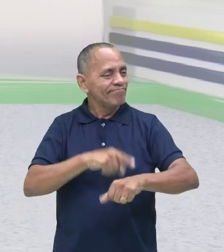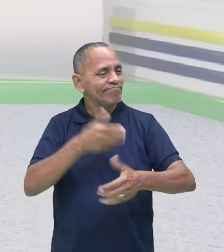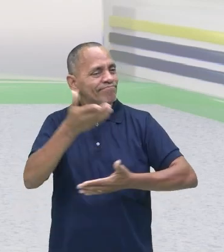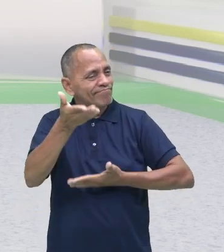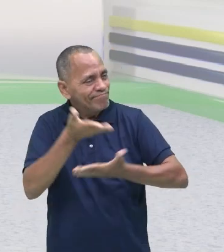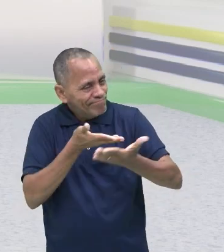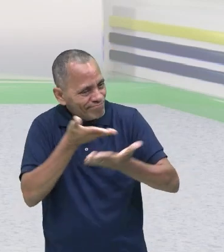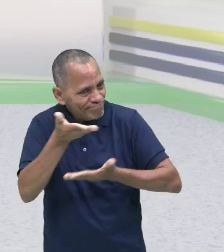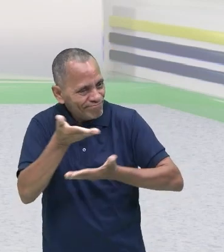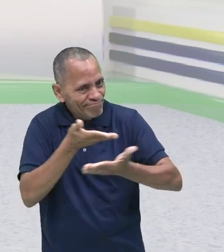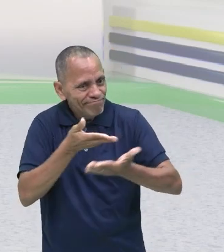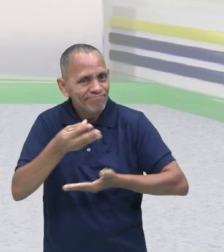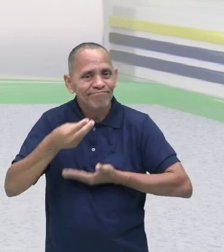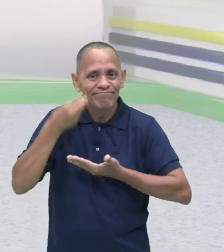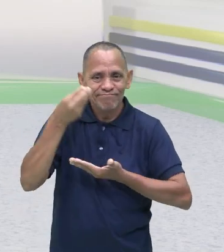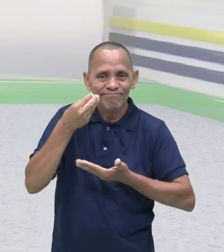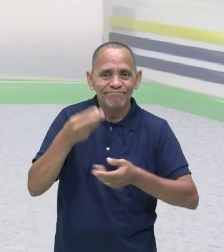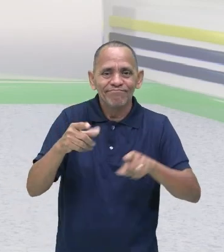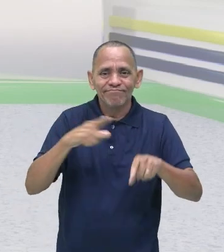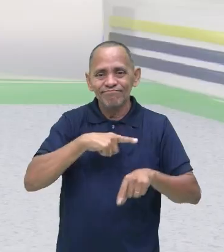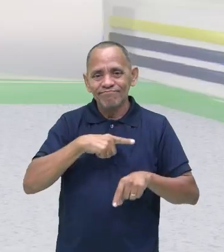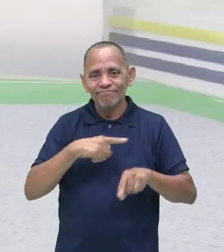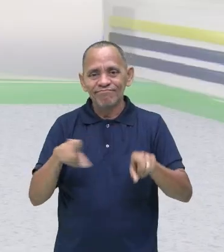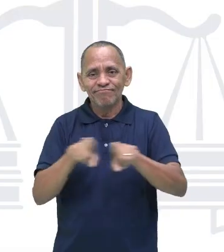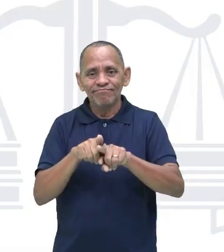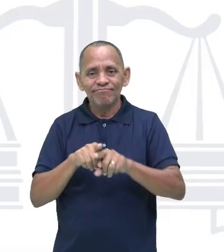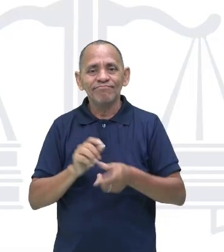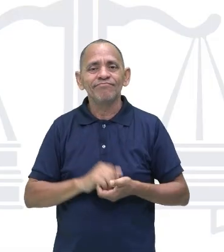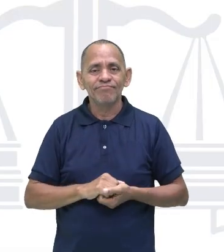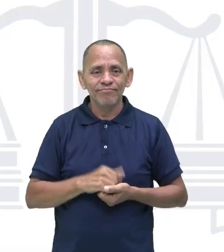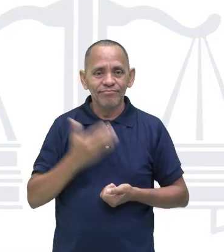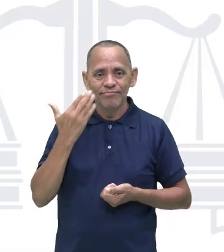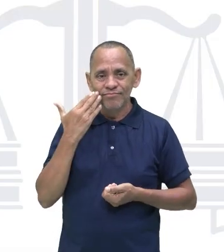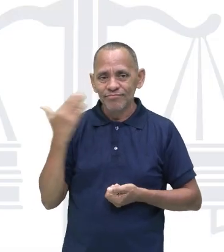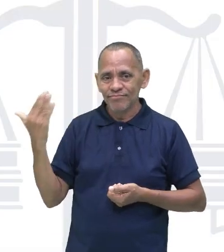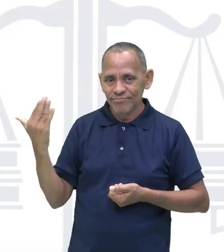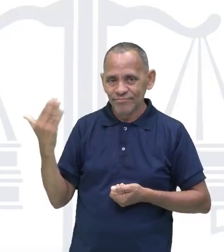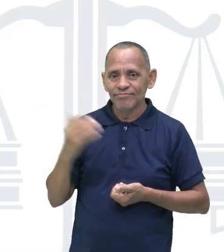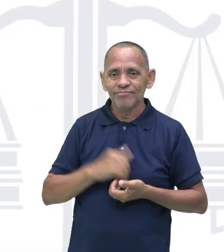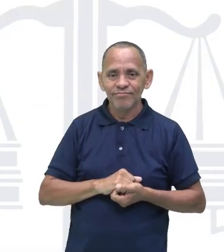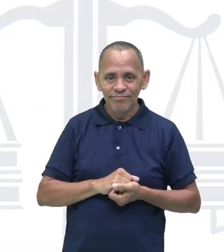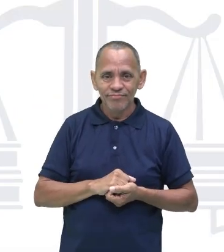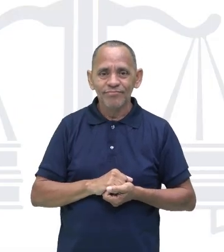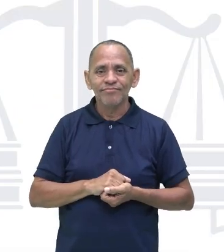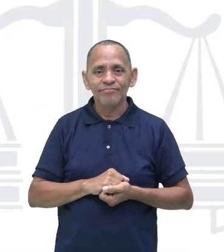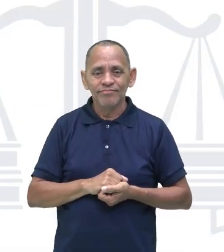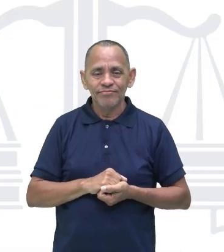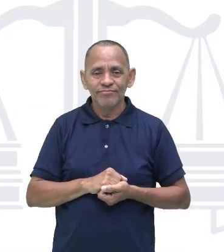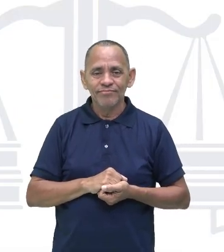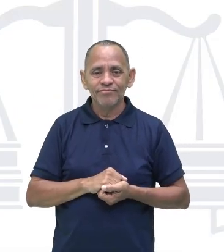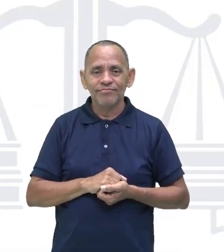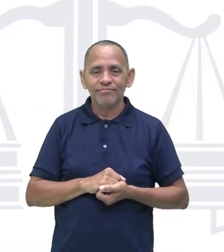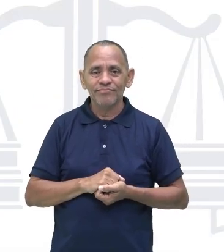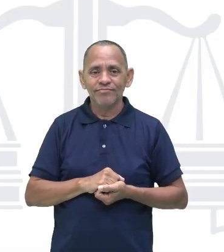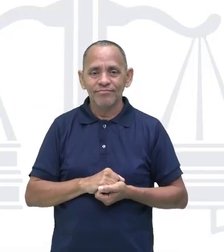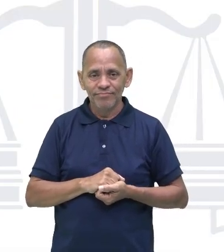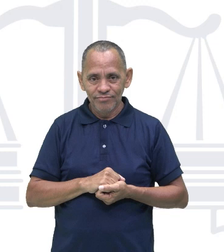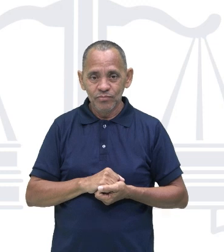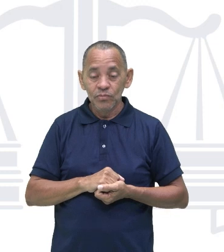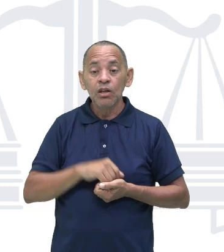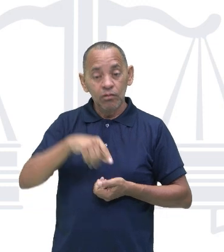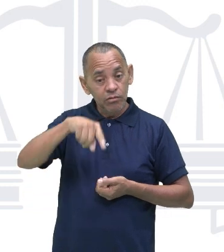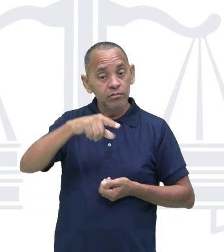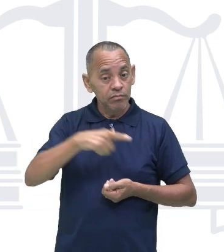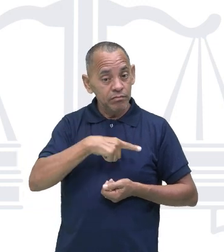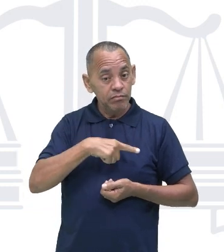nós tivemos, né? A gente vai deixar o contato da professora Emily aí, para vocês que tiverem ainda dúvidas, quiserem perguntar,